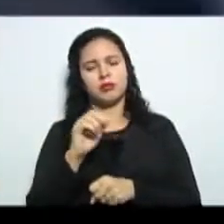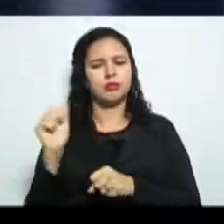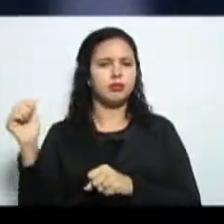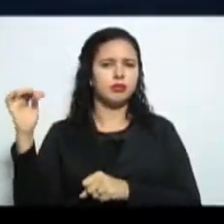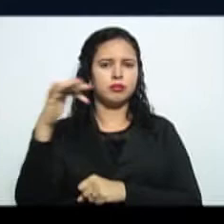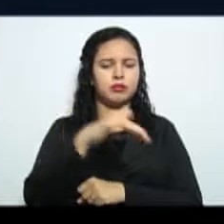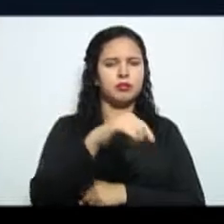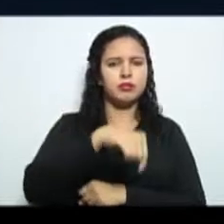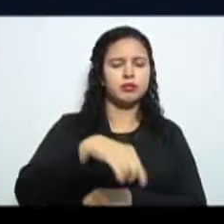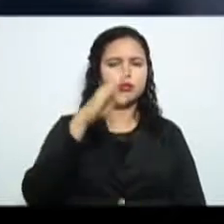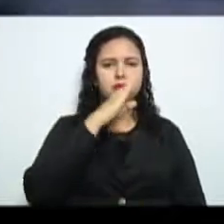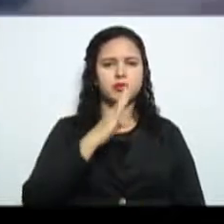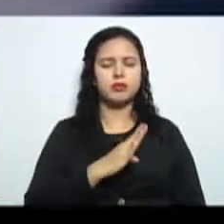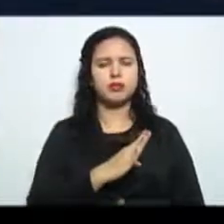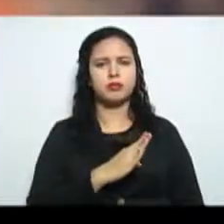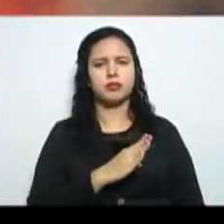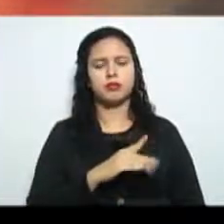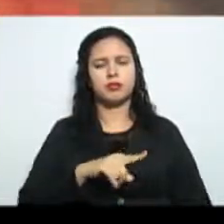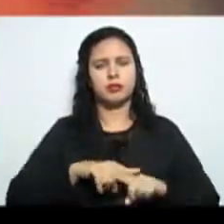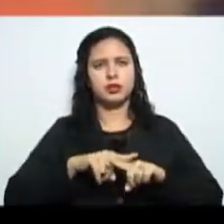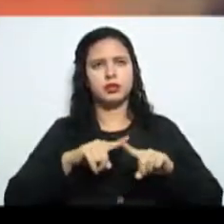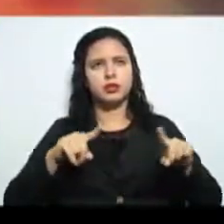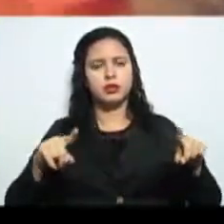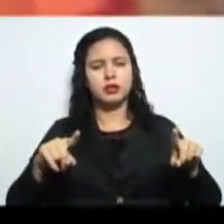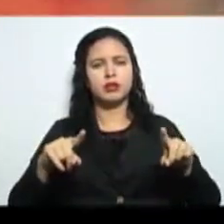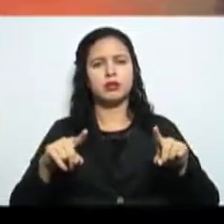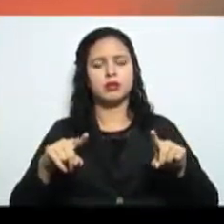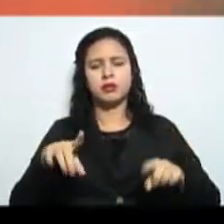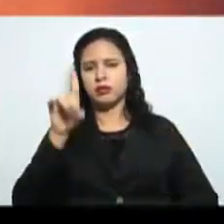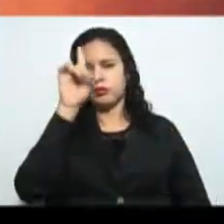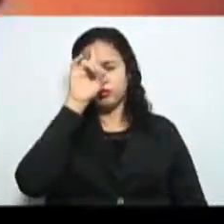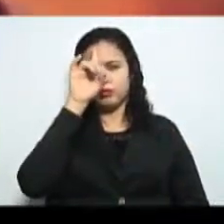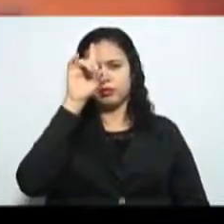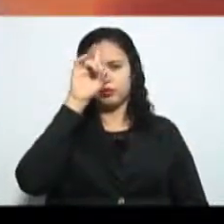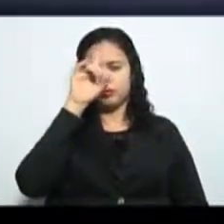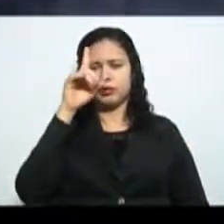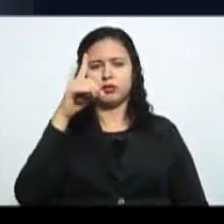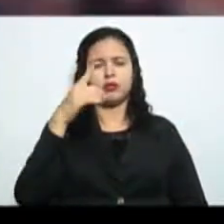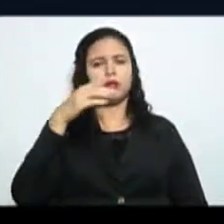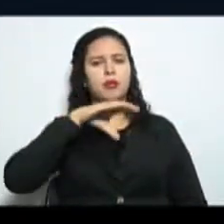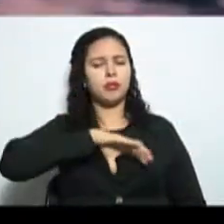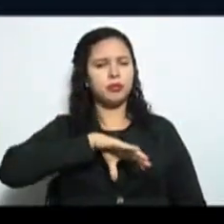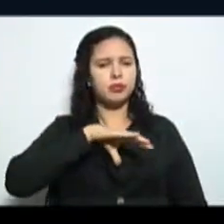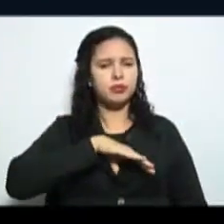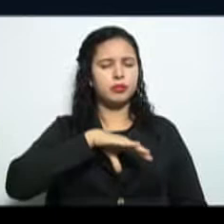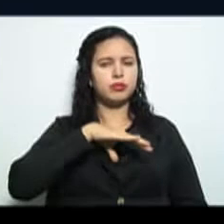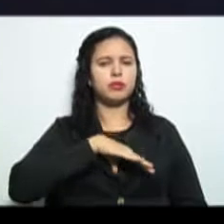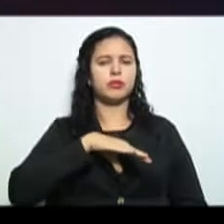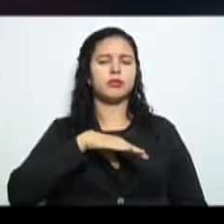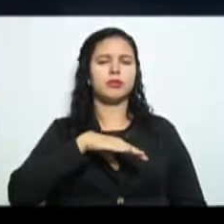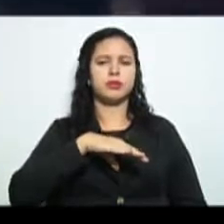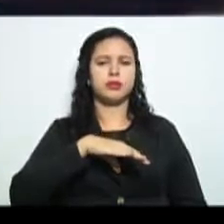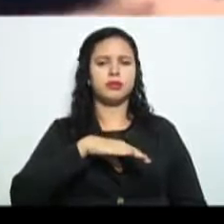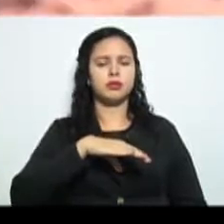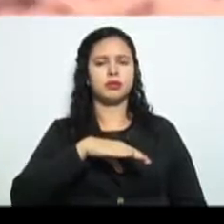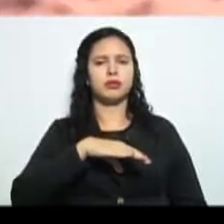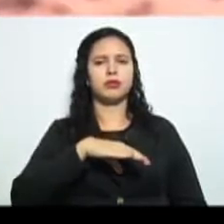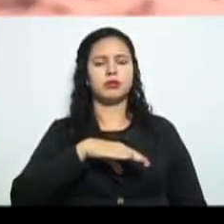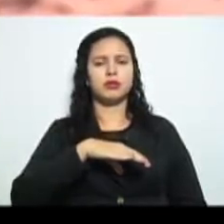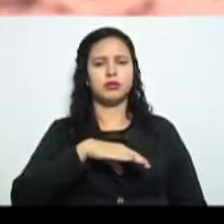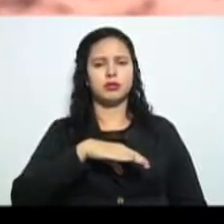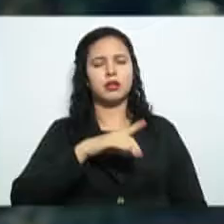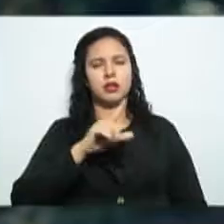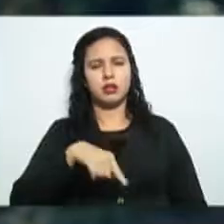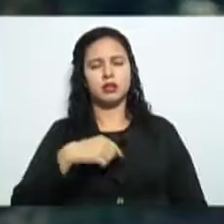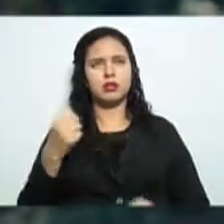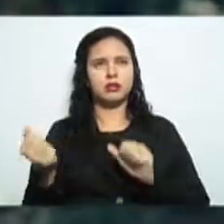Brasil. Mas a experiência, saber dia a dia, o português, está dando certo, está de volta por conta da família